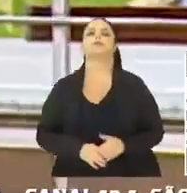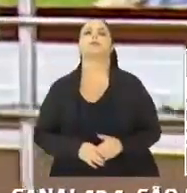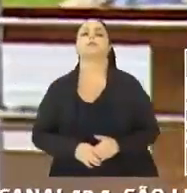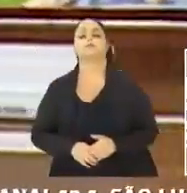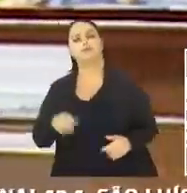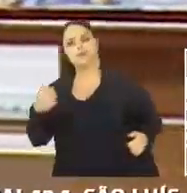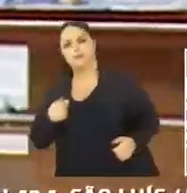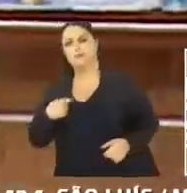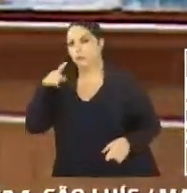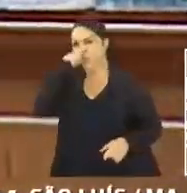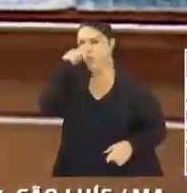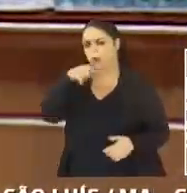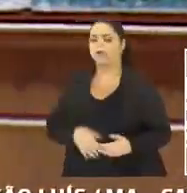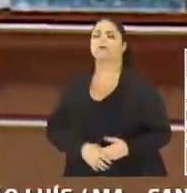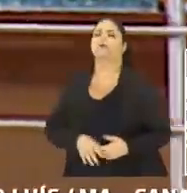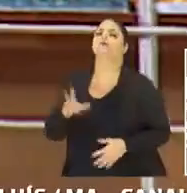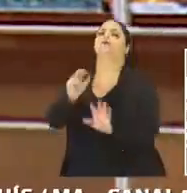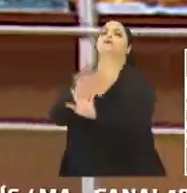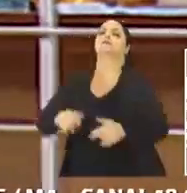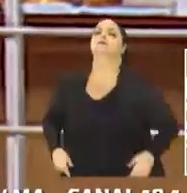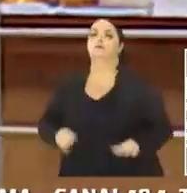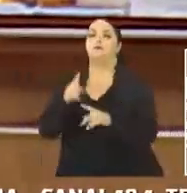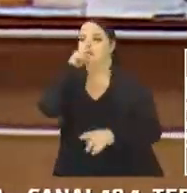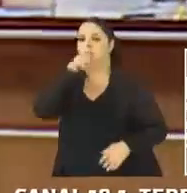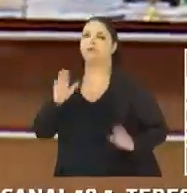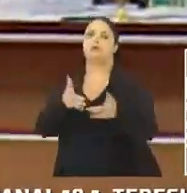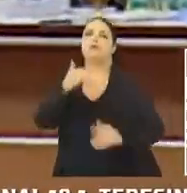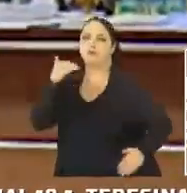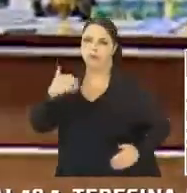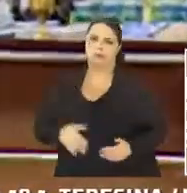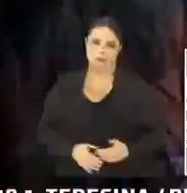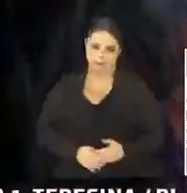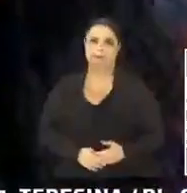falou: isso é muito perigoso. Eu falei: não é nada, se fosse perigoso eu tinha morrido.